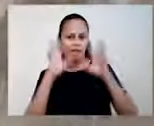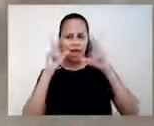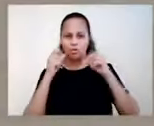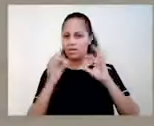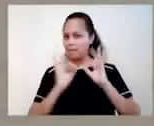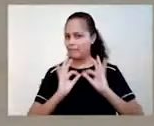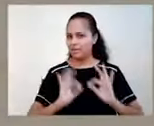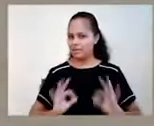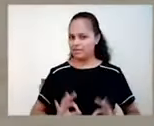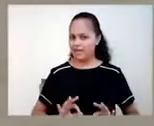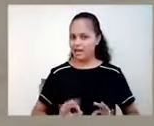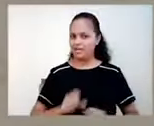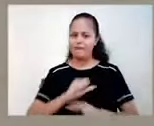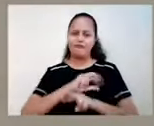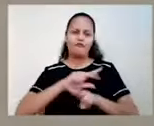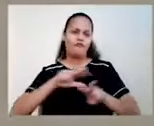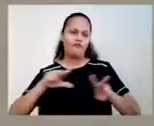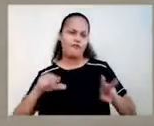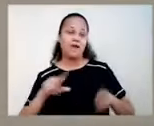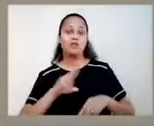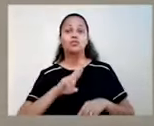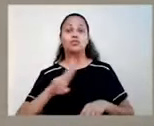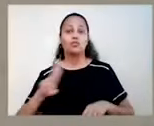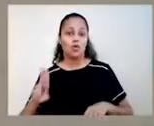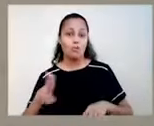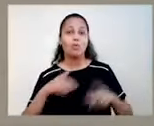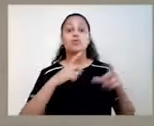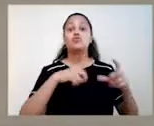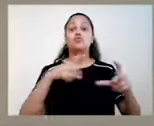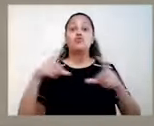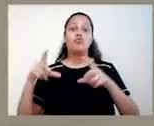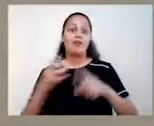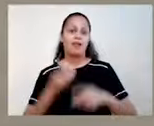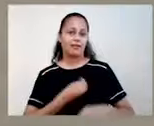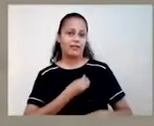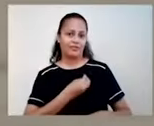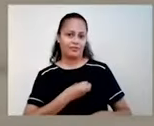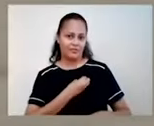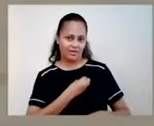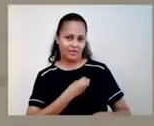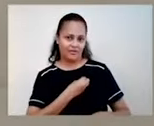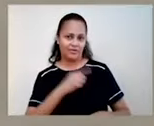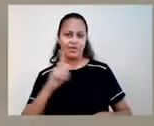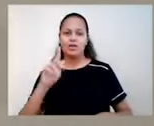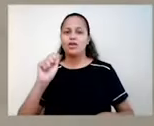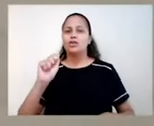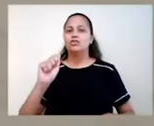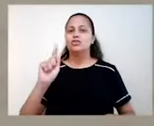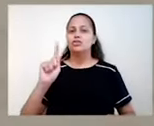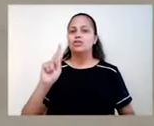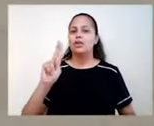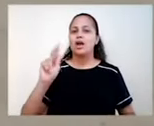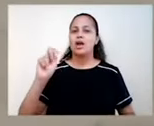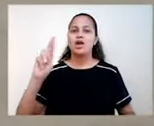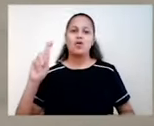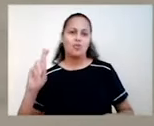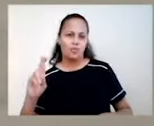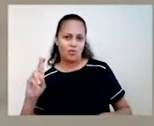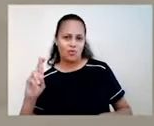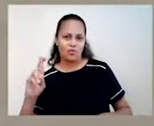Além de onça-pintada, ela recebe diversos outros nomes, dependendo da região onde vive: jaguar,